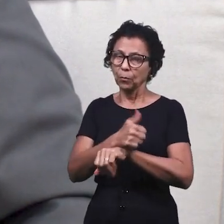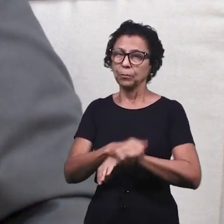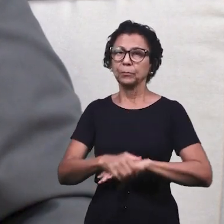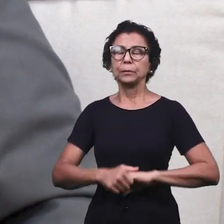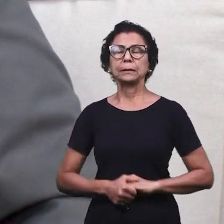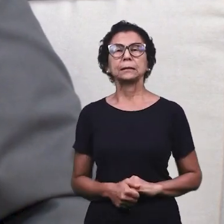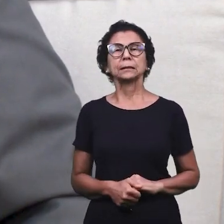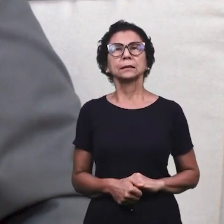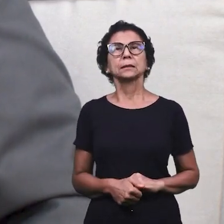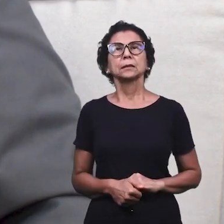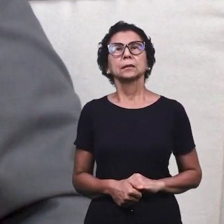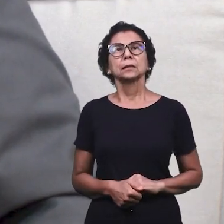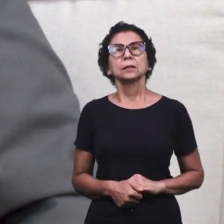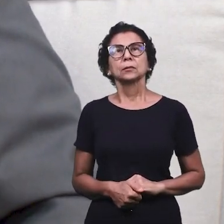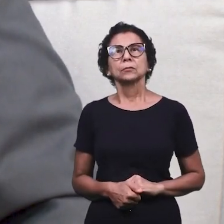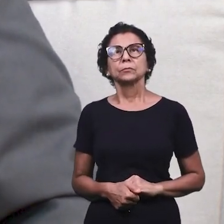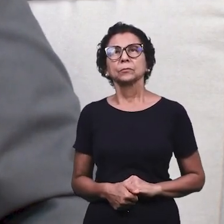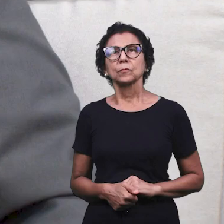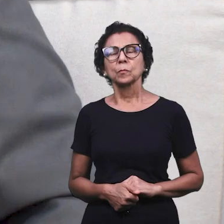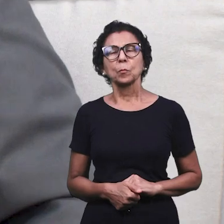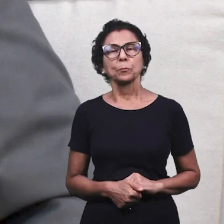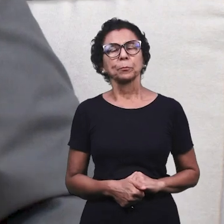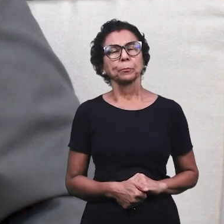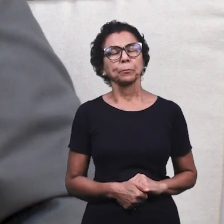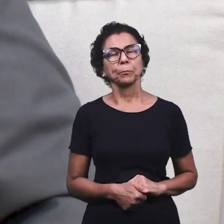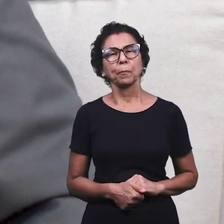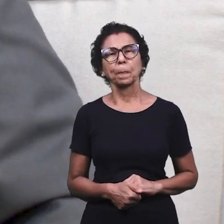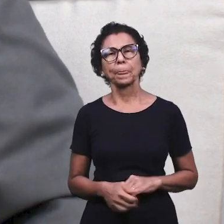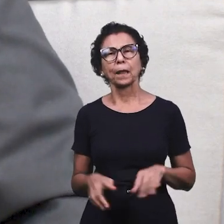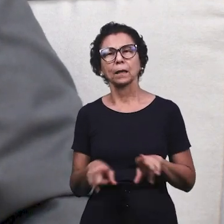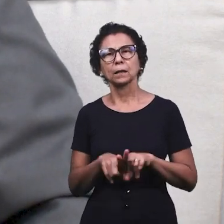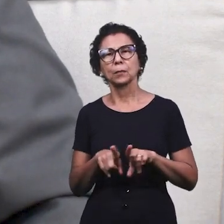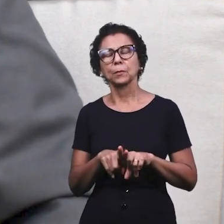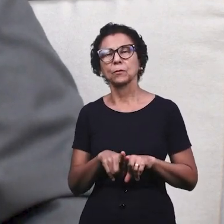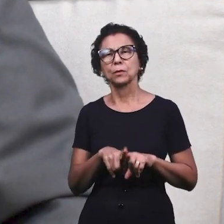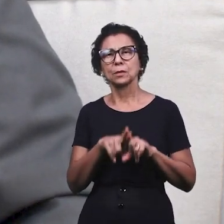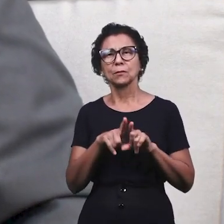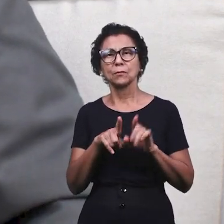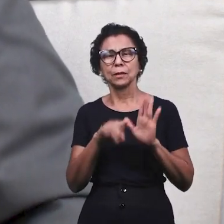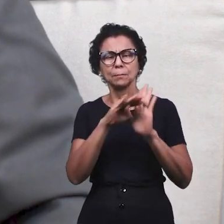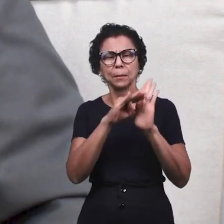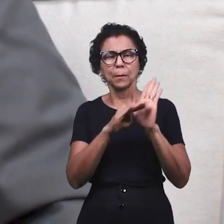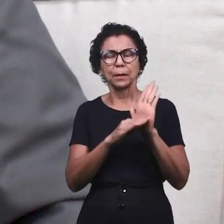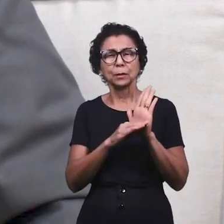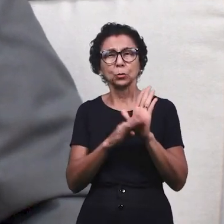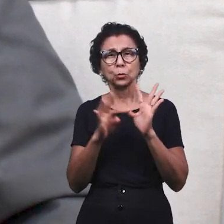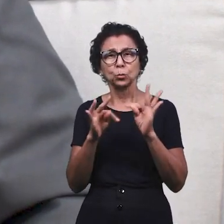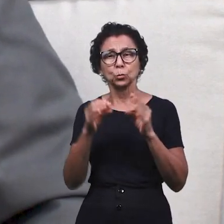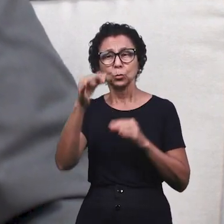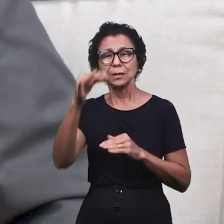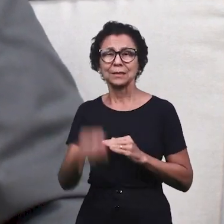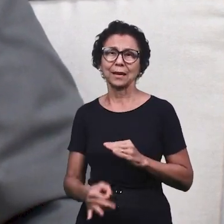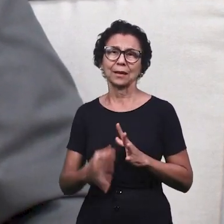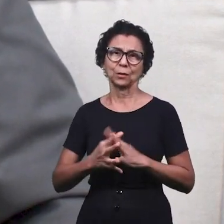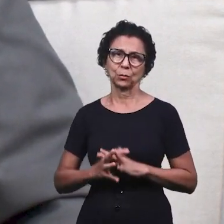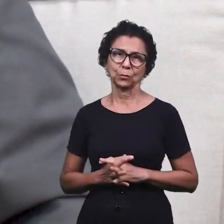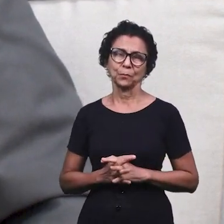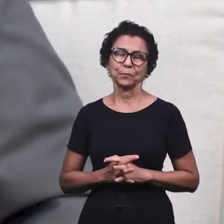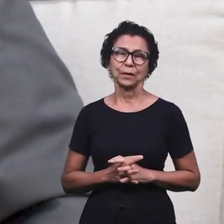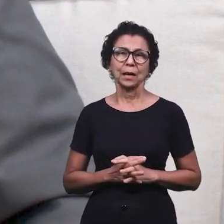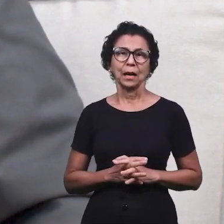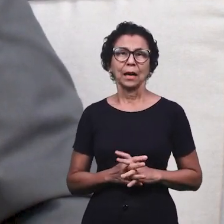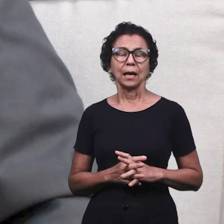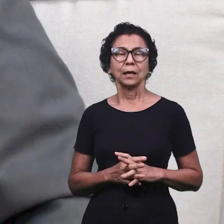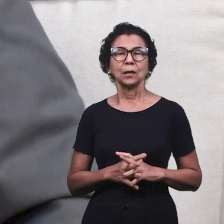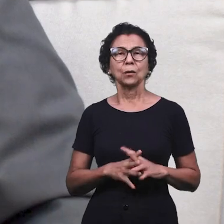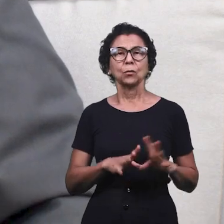não sofrer alguns reveses quando você faz toda a operação certa. Mas igual o Bruno disse, você chega aqui no Brasil